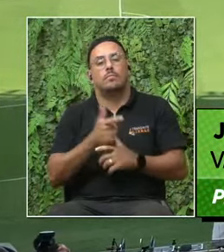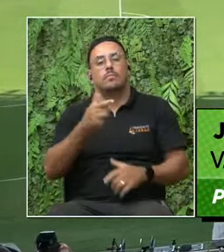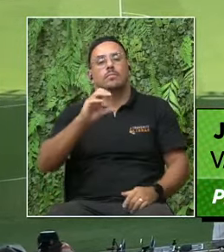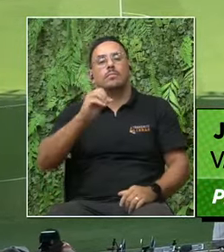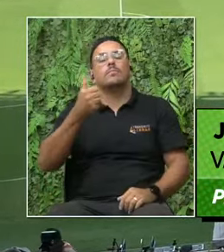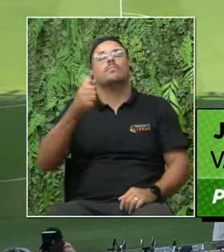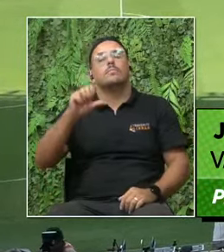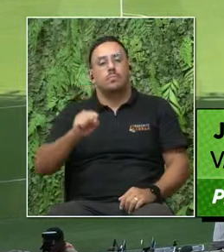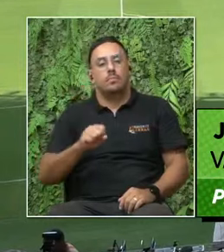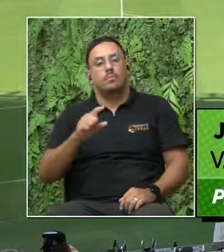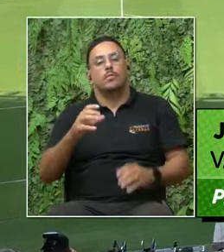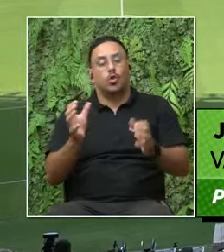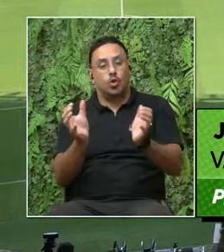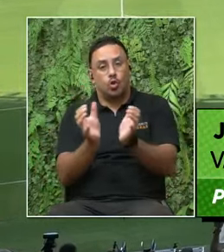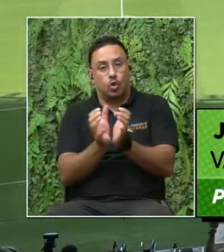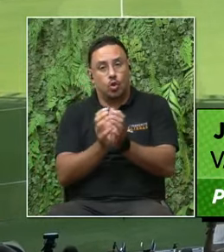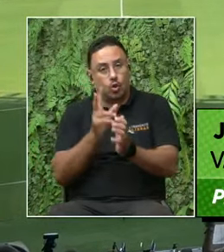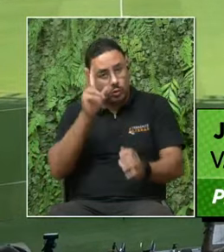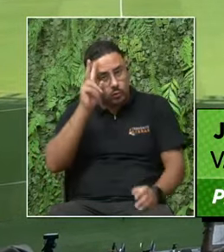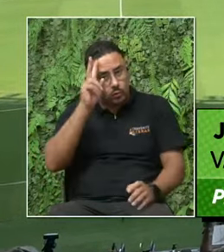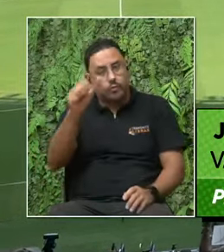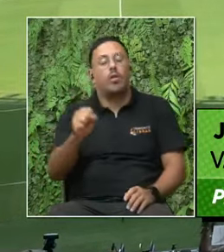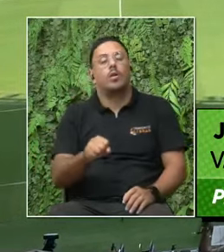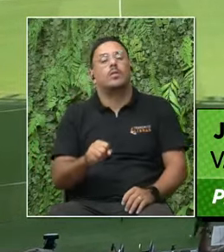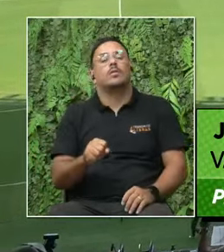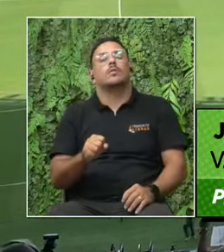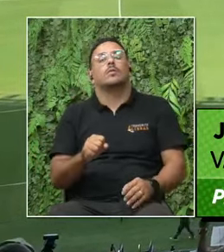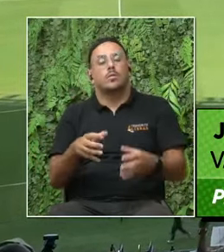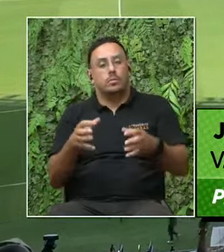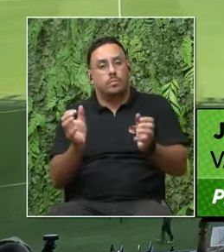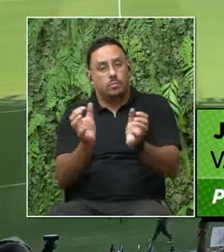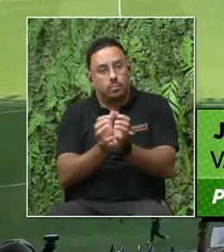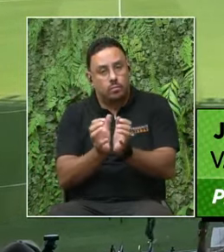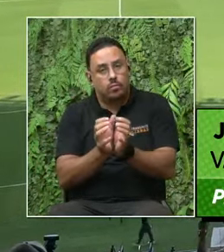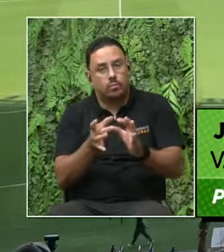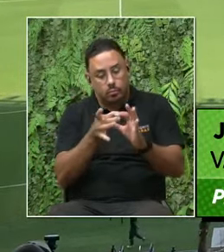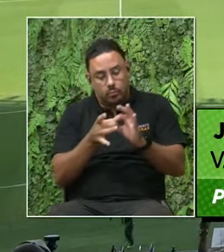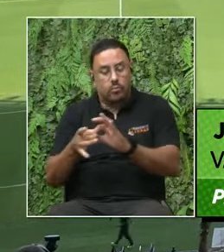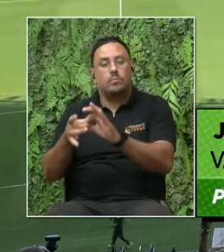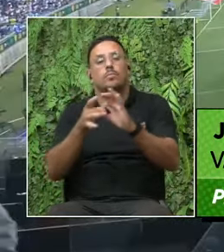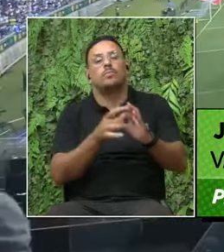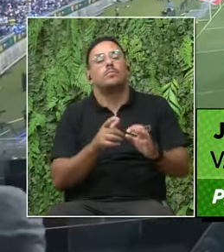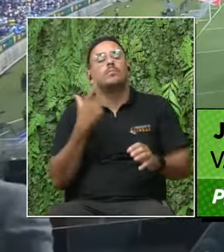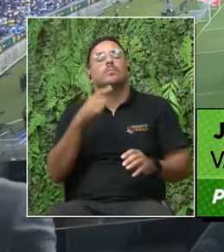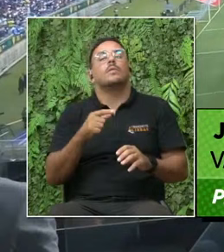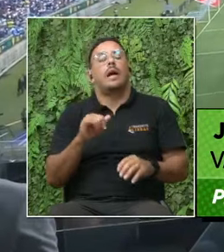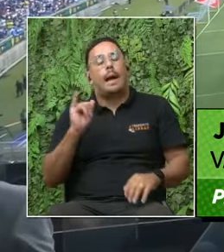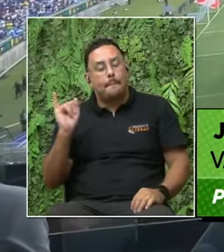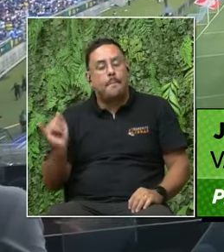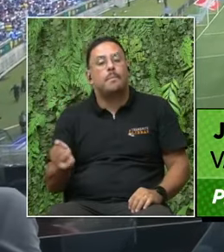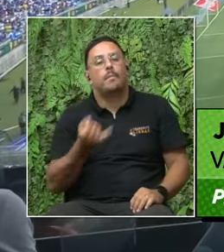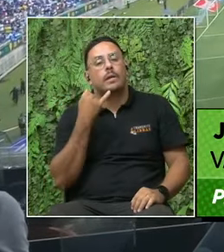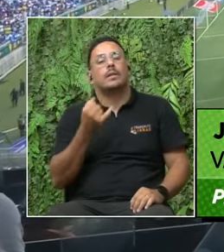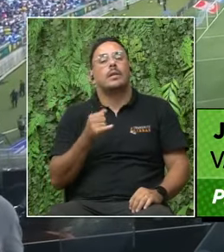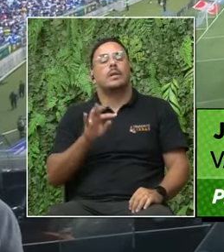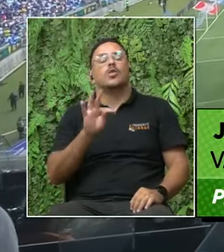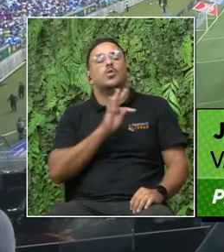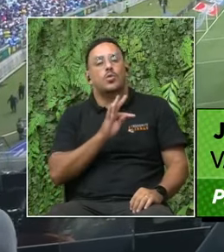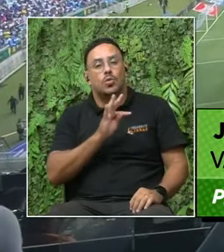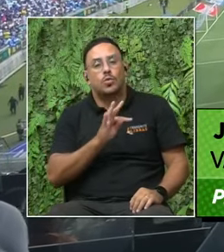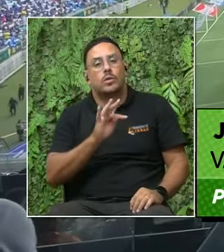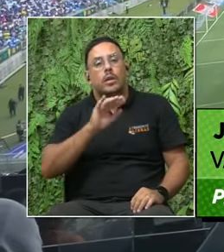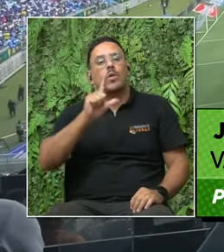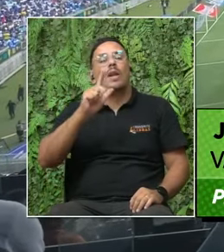2019 é uma equipe forte é uma equipe entrosada e vai usar do trabalho do larcamon que é mais longevo do que o do